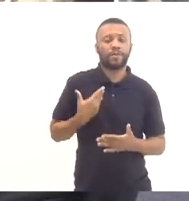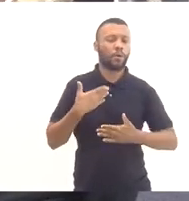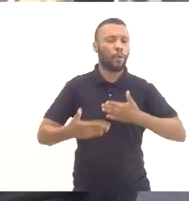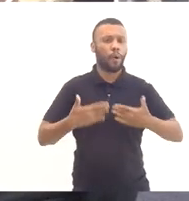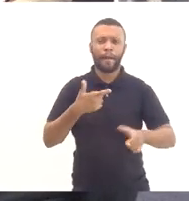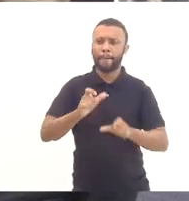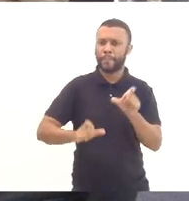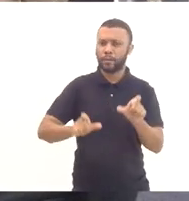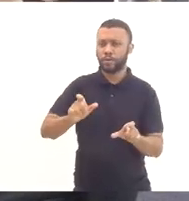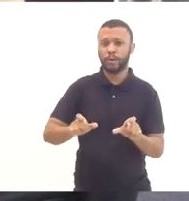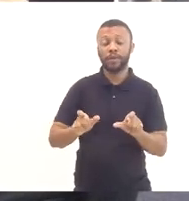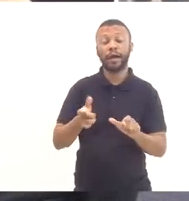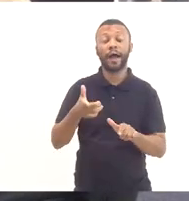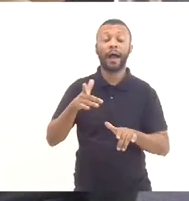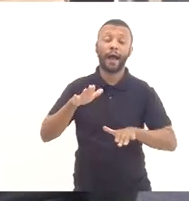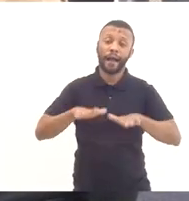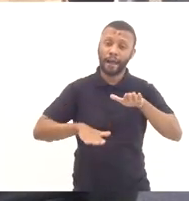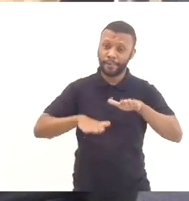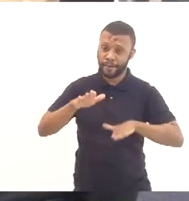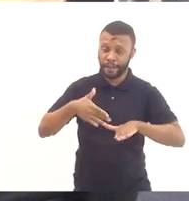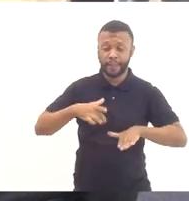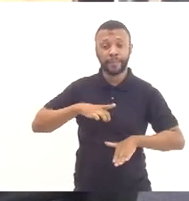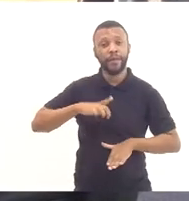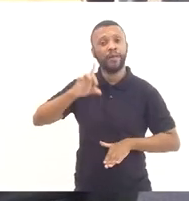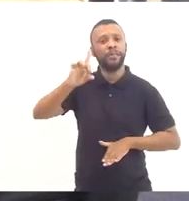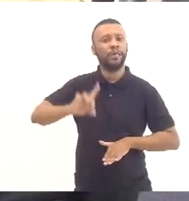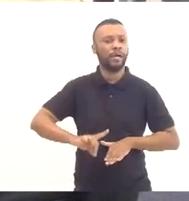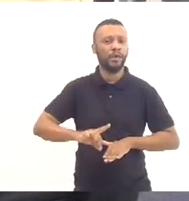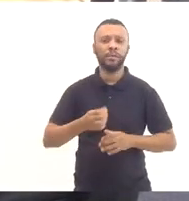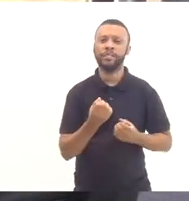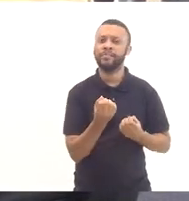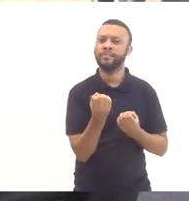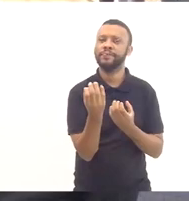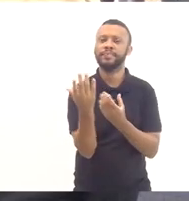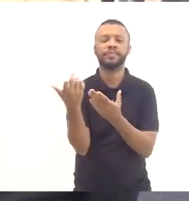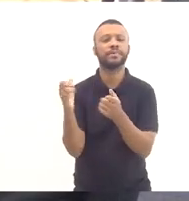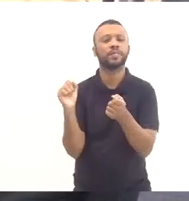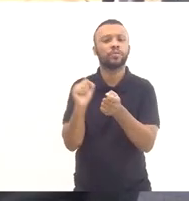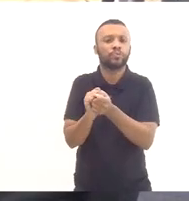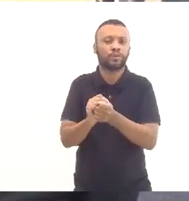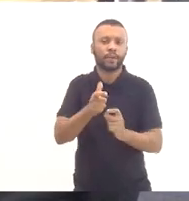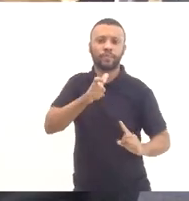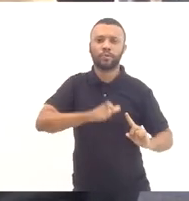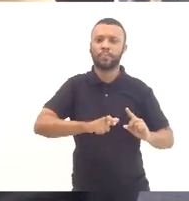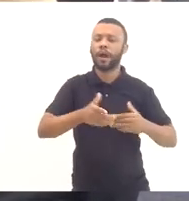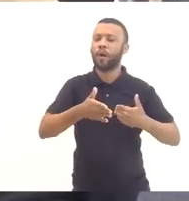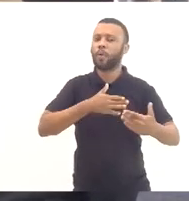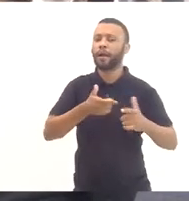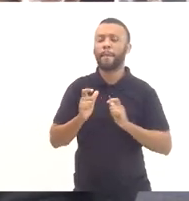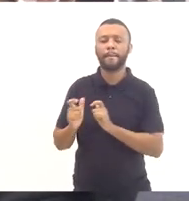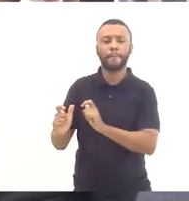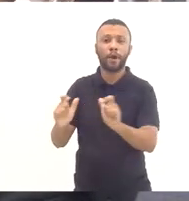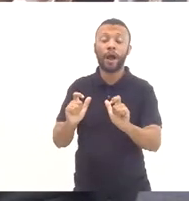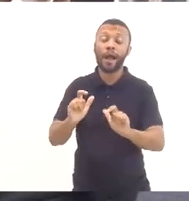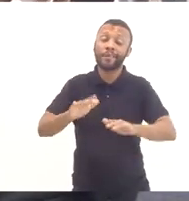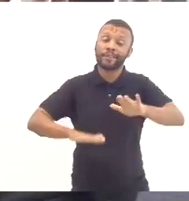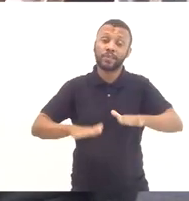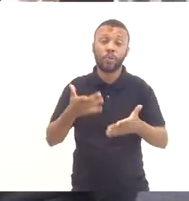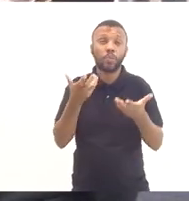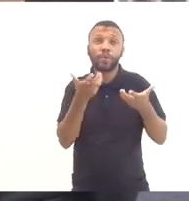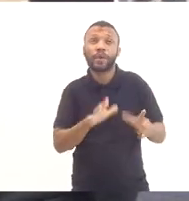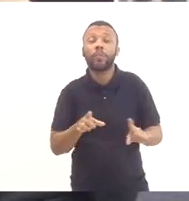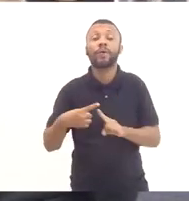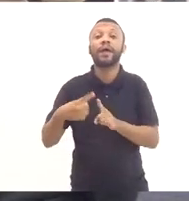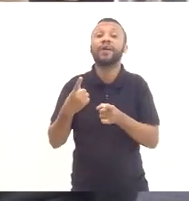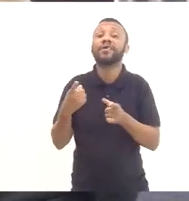então às vezes você quer você tem direito de viajar com aquela pessoa para qualquer lugar e às vezes eu não vieram que é difícil realmente